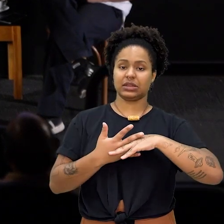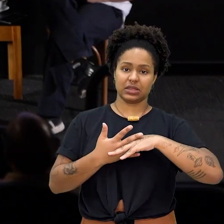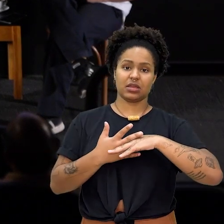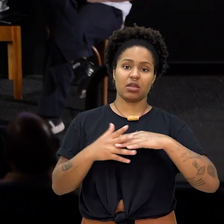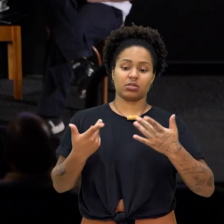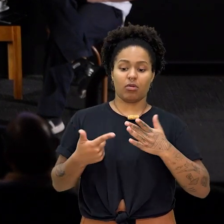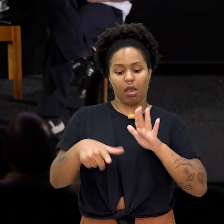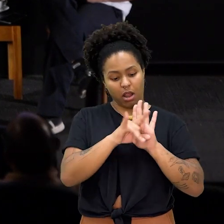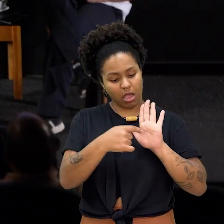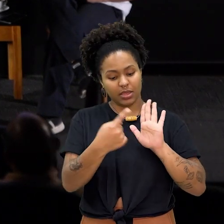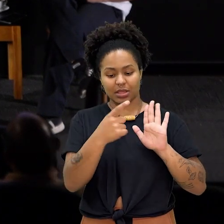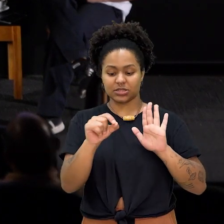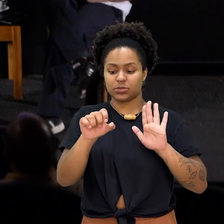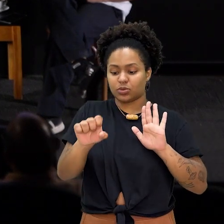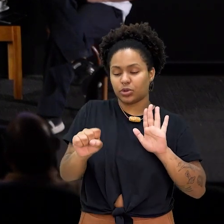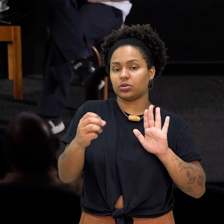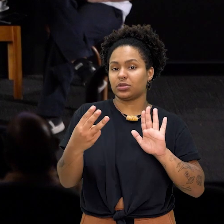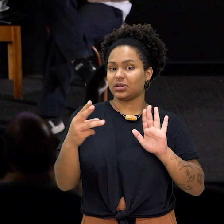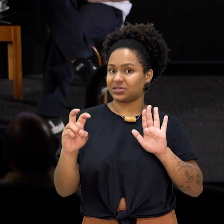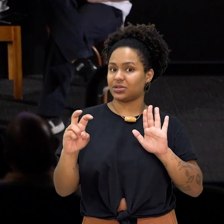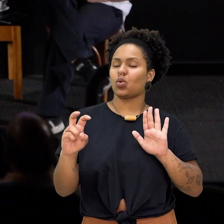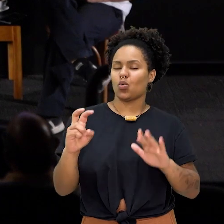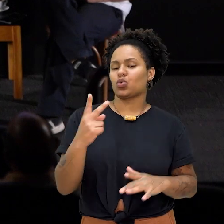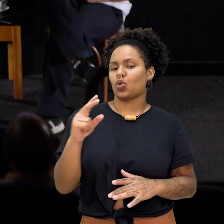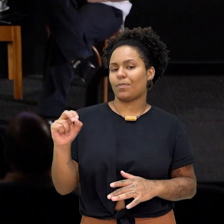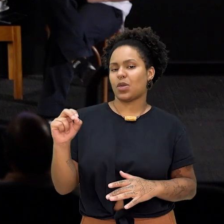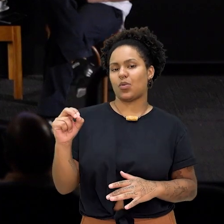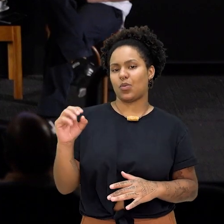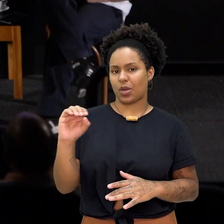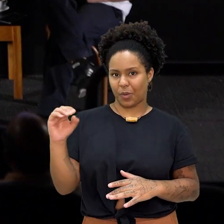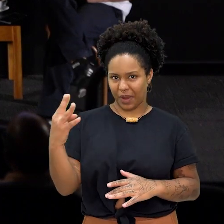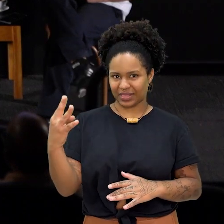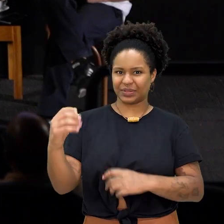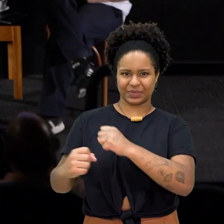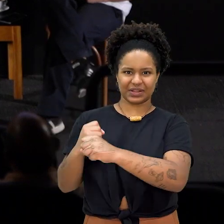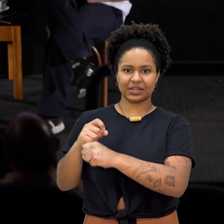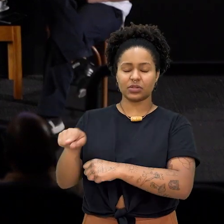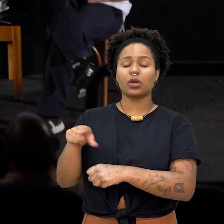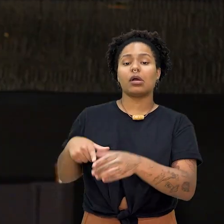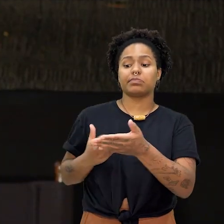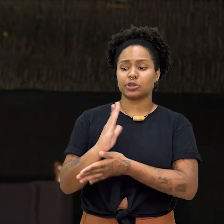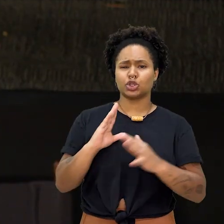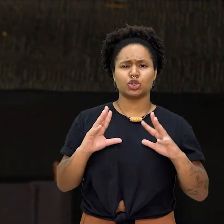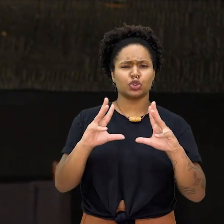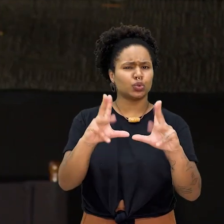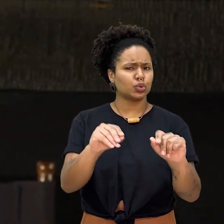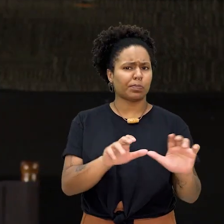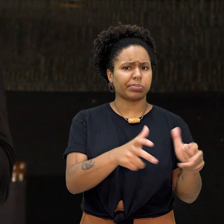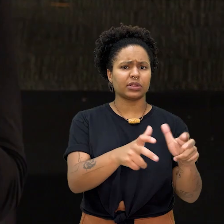conforme prevê a Lei 10.835 de 2004, aprovada por todos os partidos